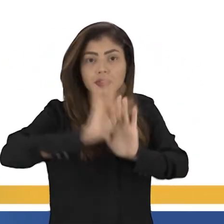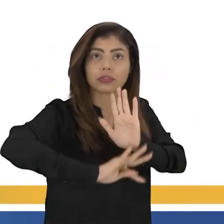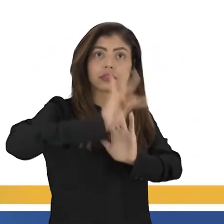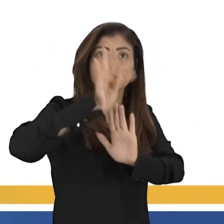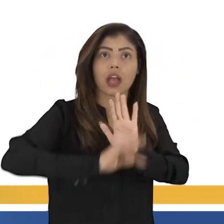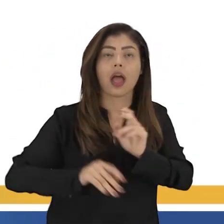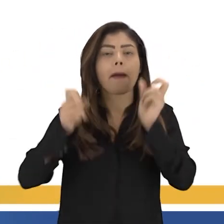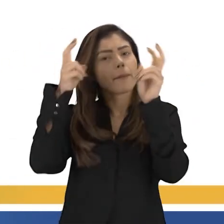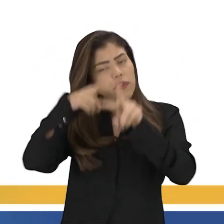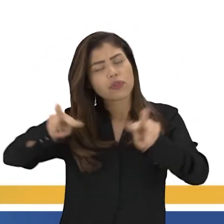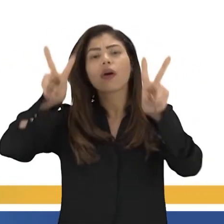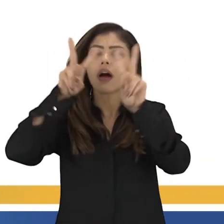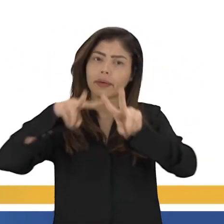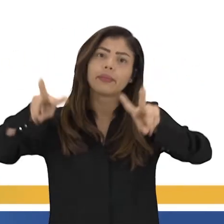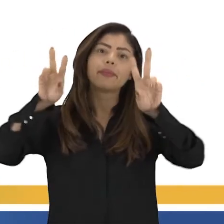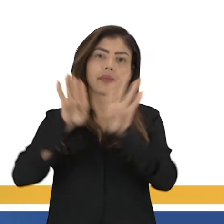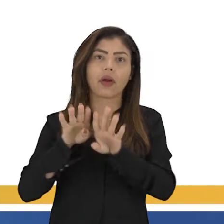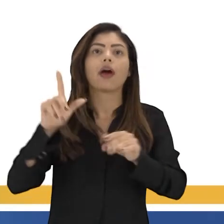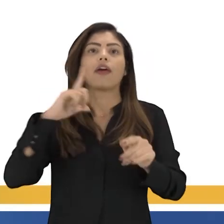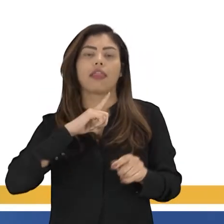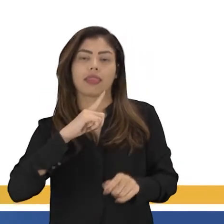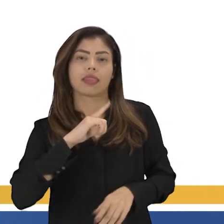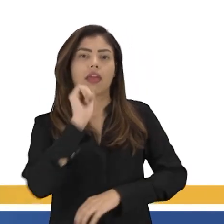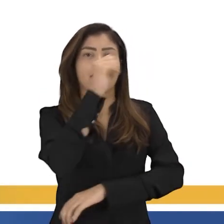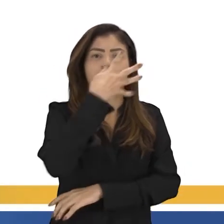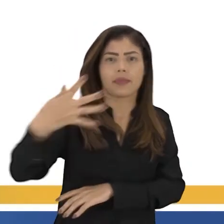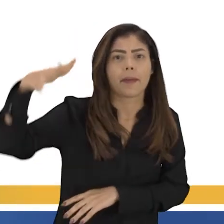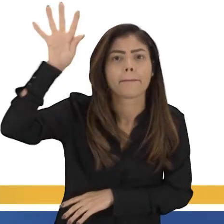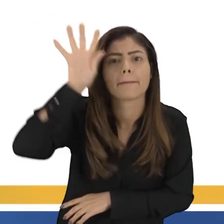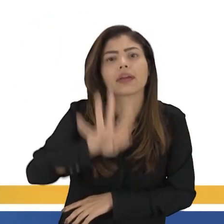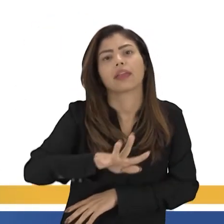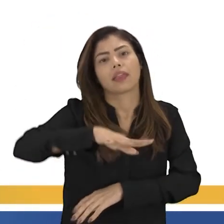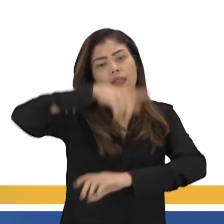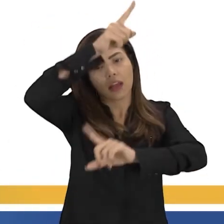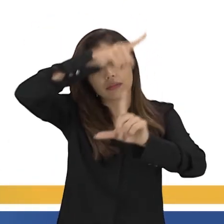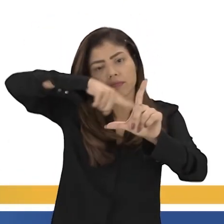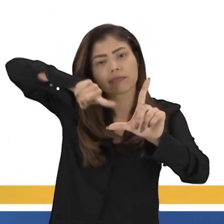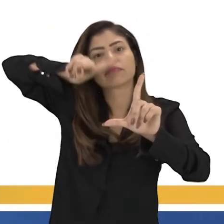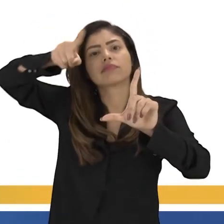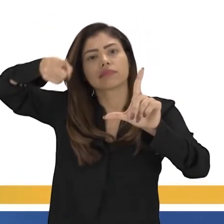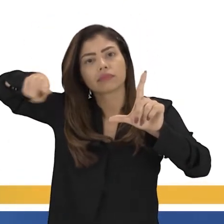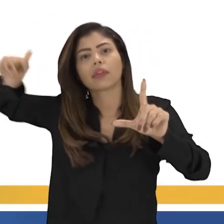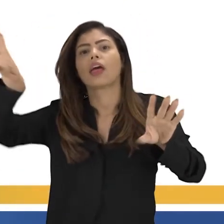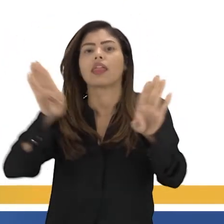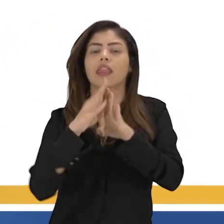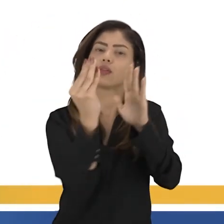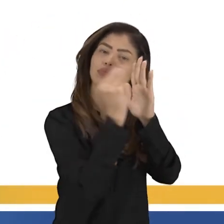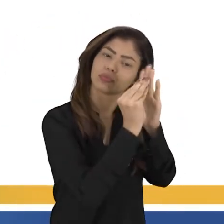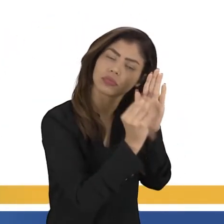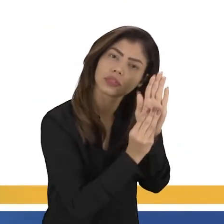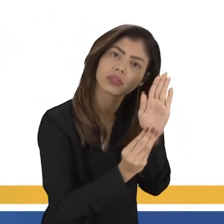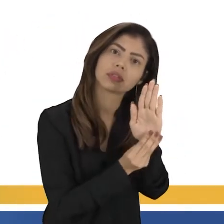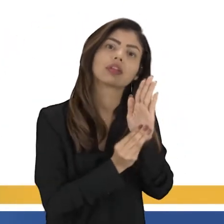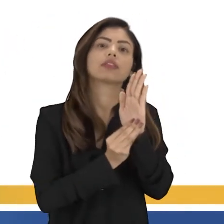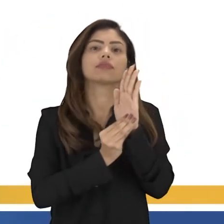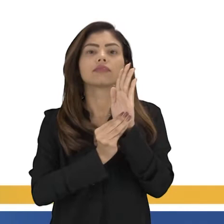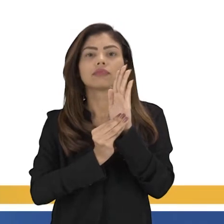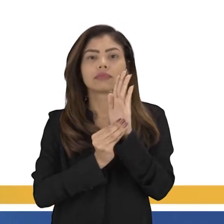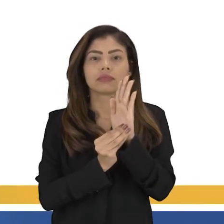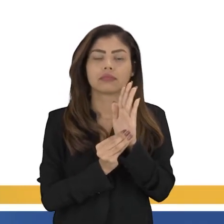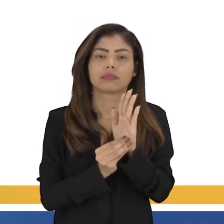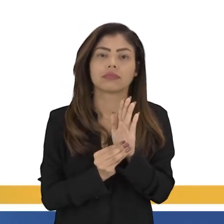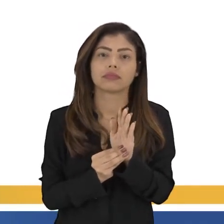parte visual do texto, gente. Quando tem tabela, gráfico, se tem um dado, se tem uma... As